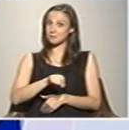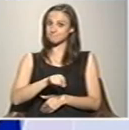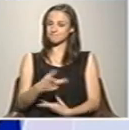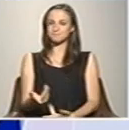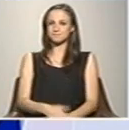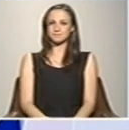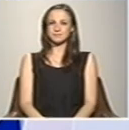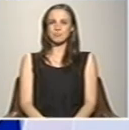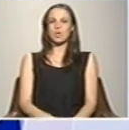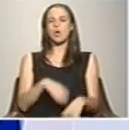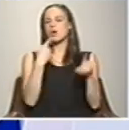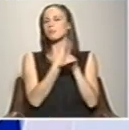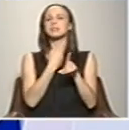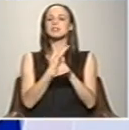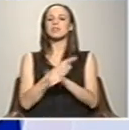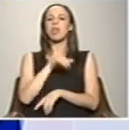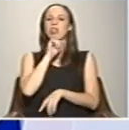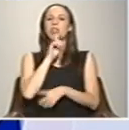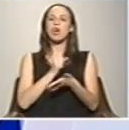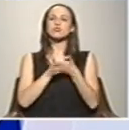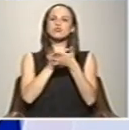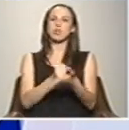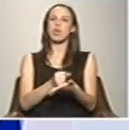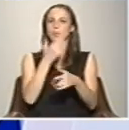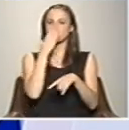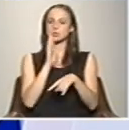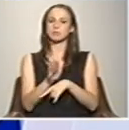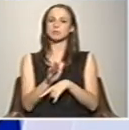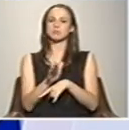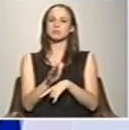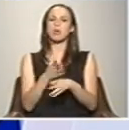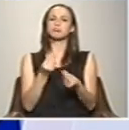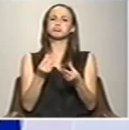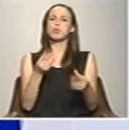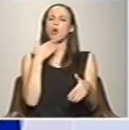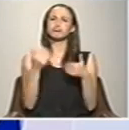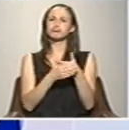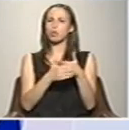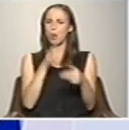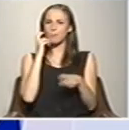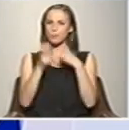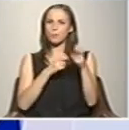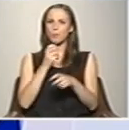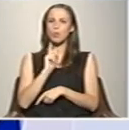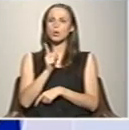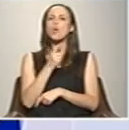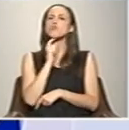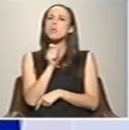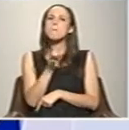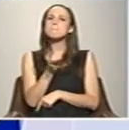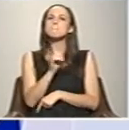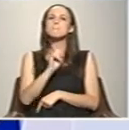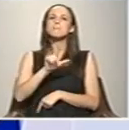das atividades que pode ajudar, por exemplo, e que muitos idosos procuram, é o Pilates. A Sociedade